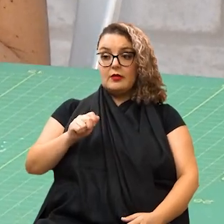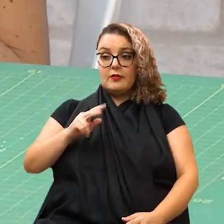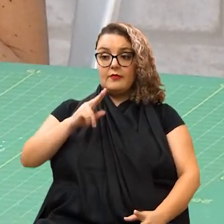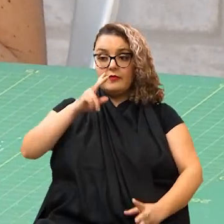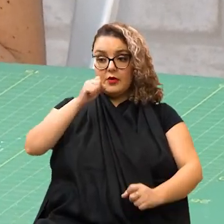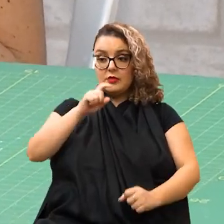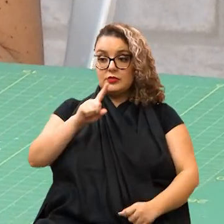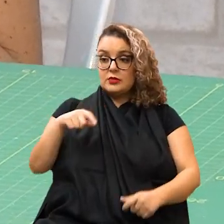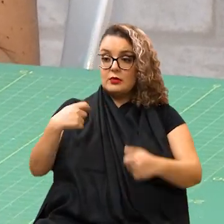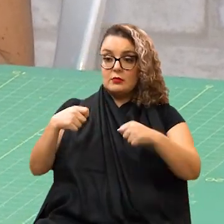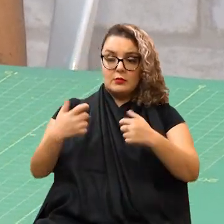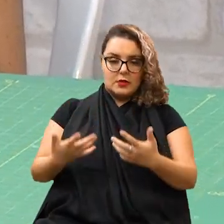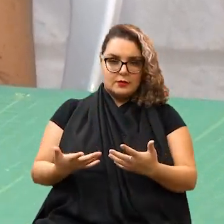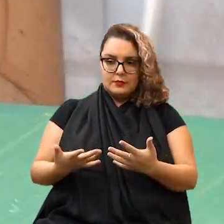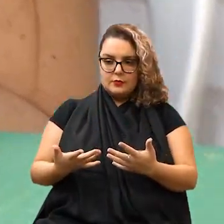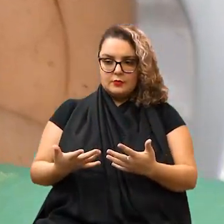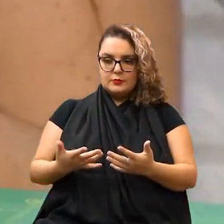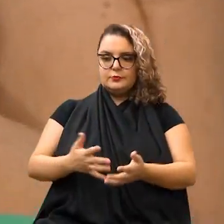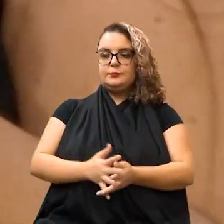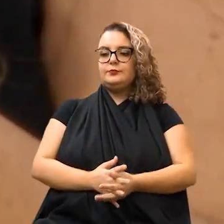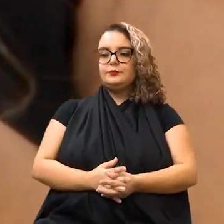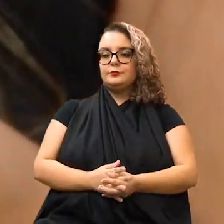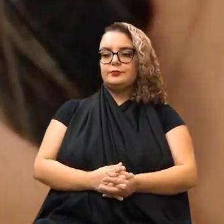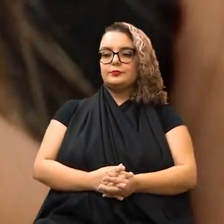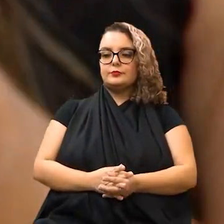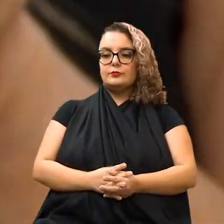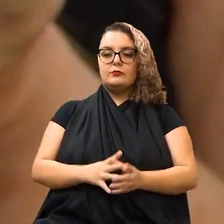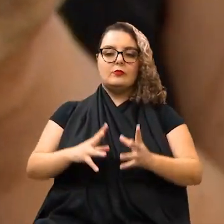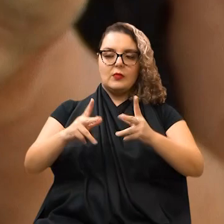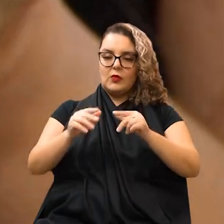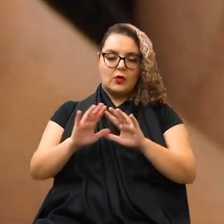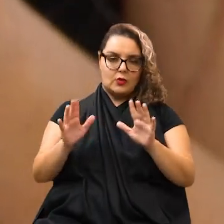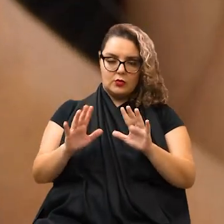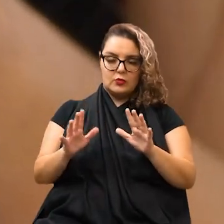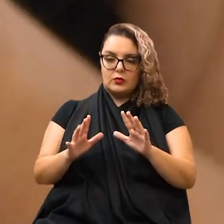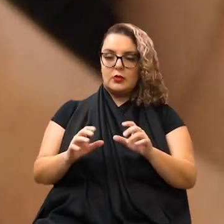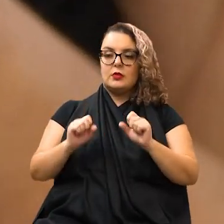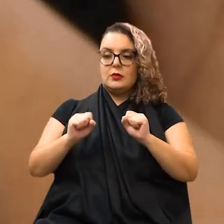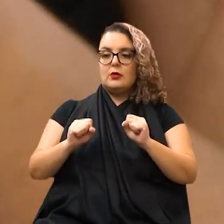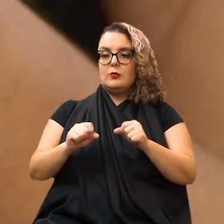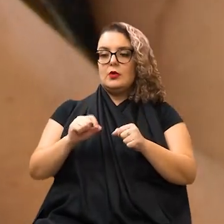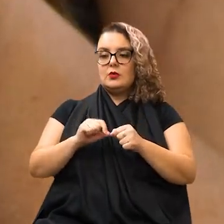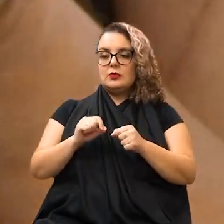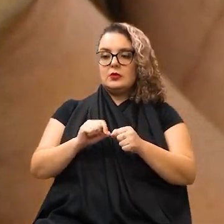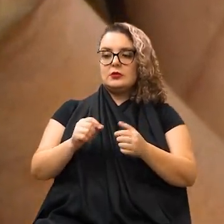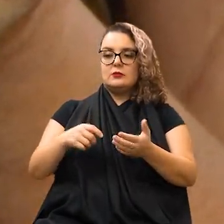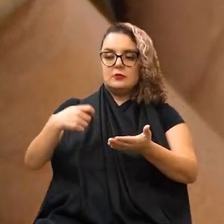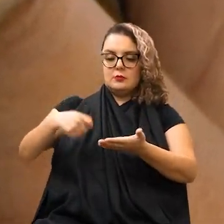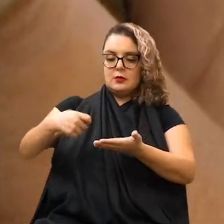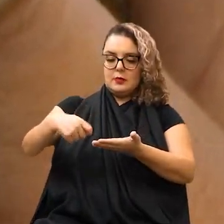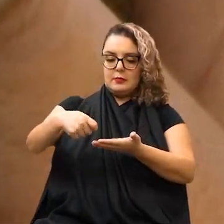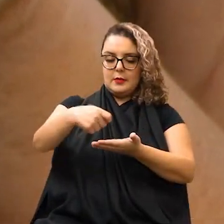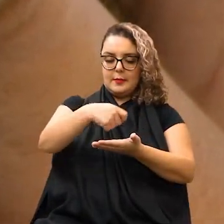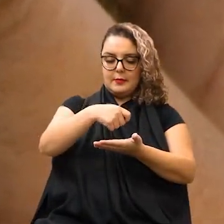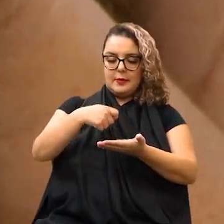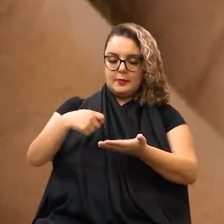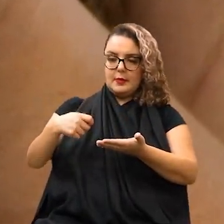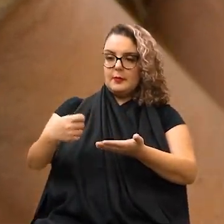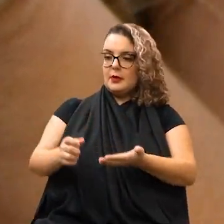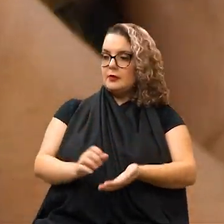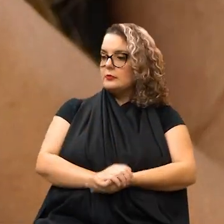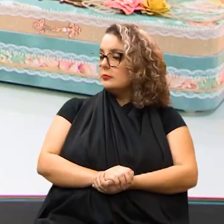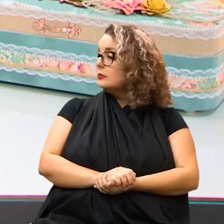Não tem necessidade de passar a cola no aplique todinho, então você pode fazer assim, ó, batendo o pincelzinho de